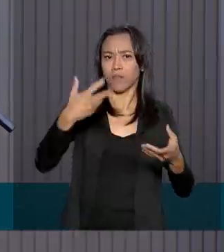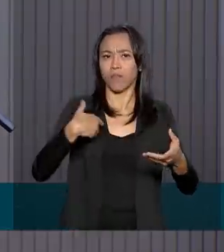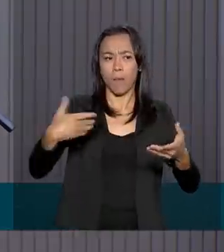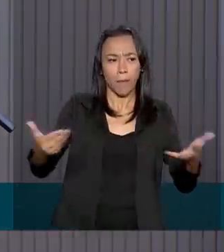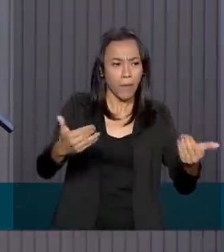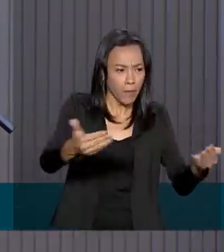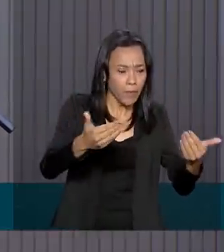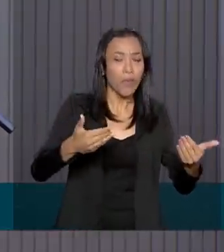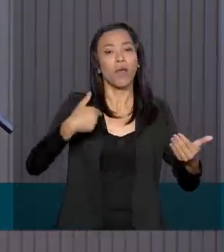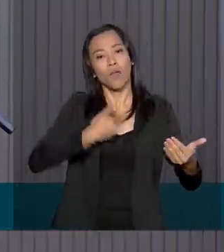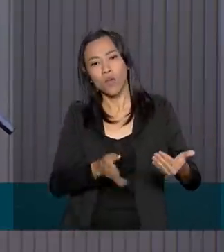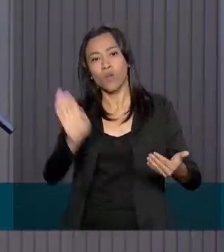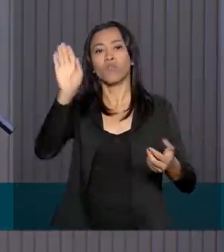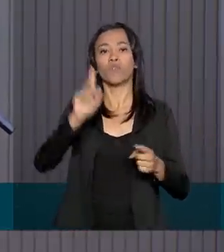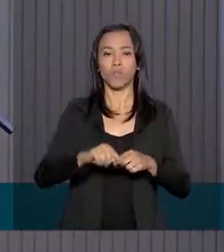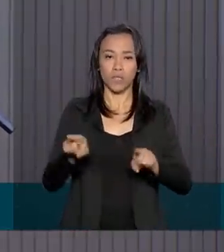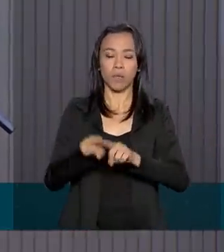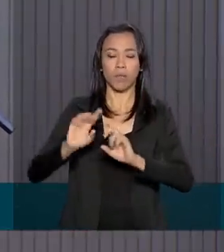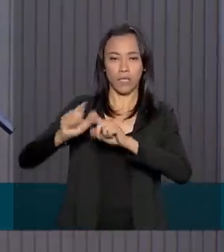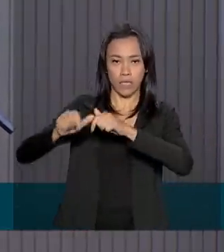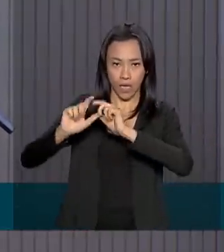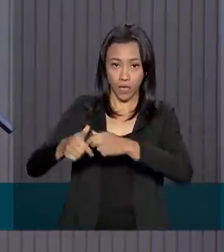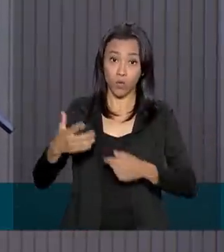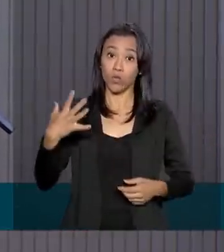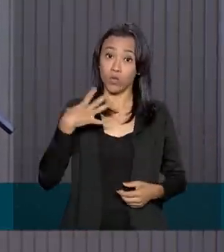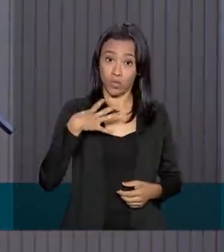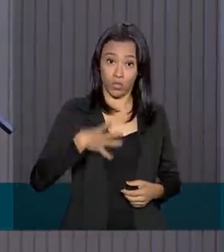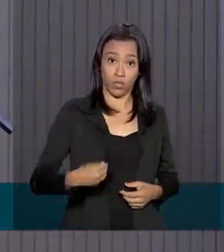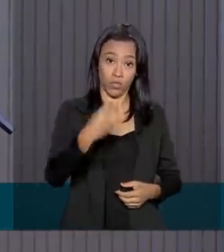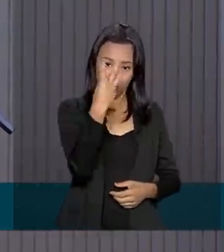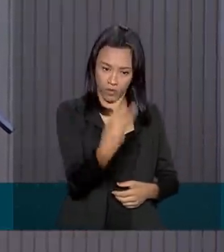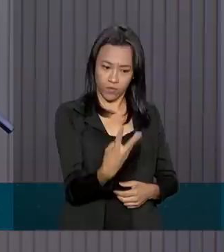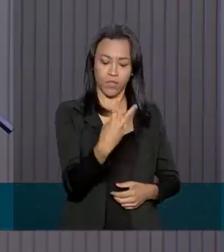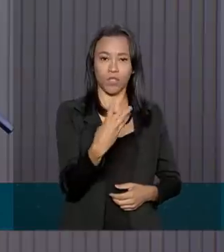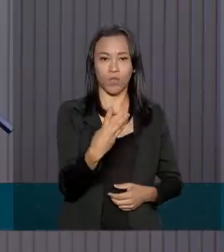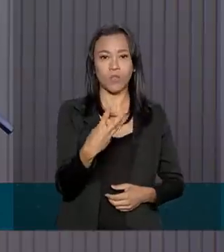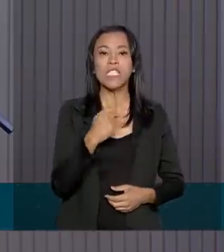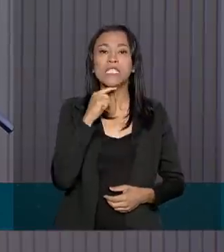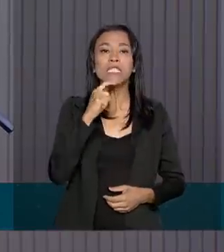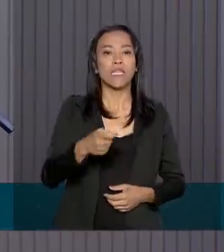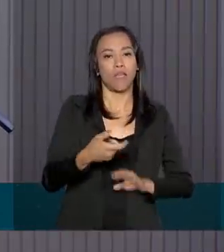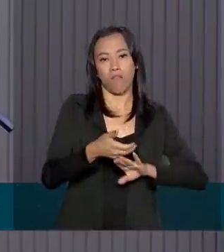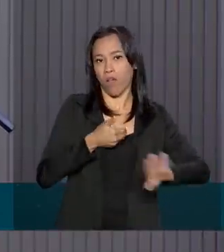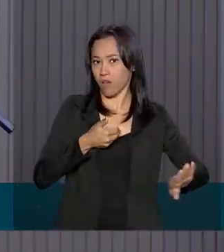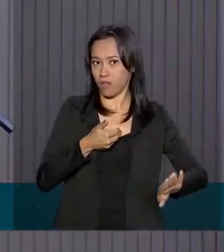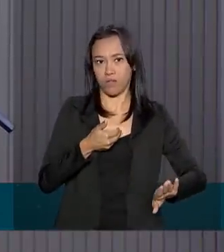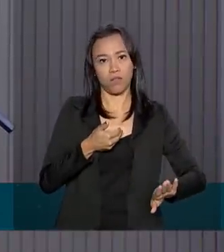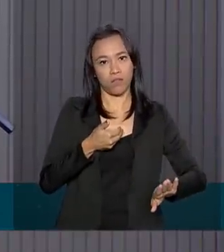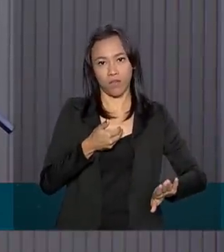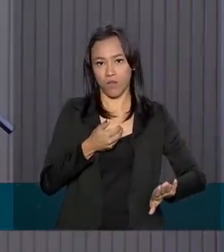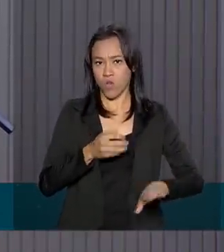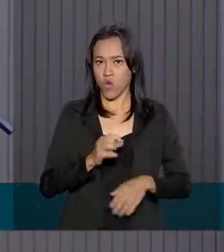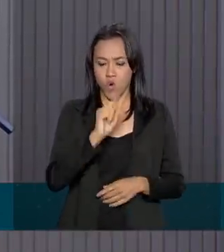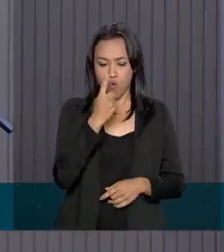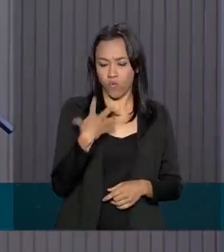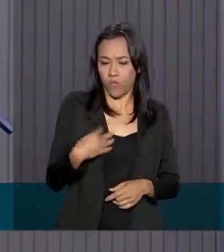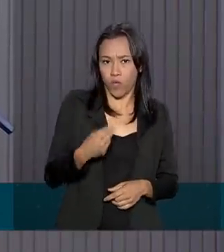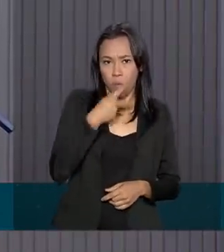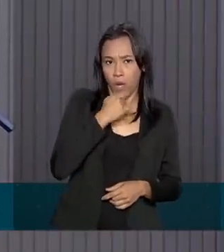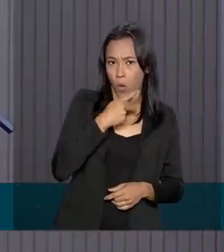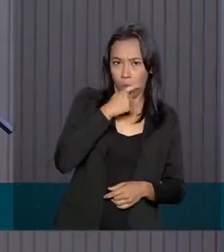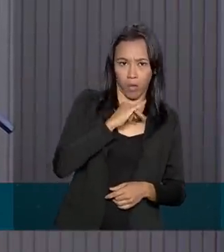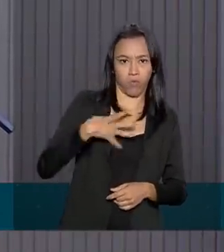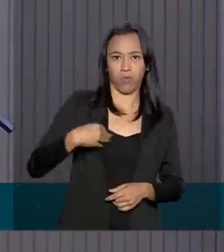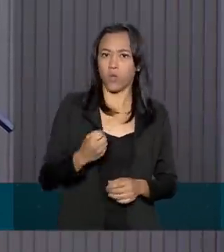Além dos meus três filhos, que muitos temem em afastá-lo de mim, mas ninguém afasta o filho do pai ou o pai do